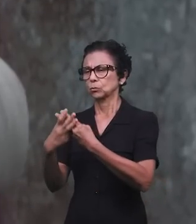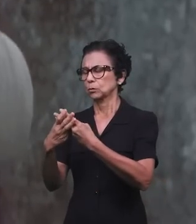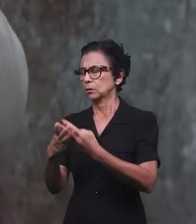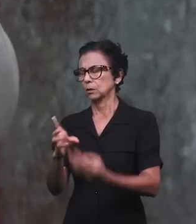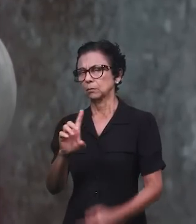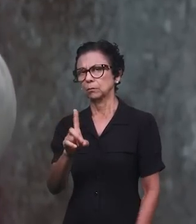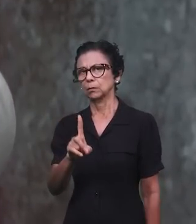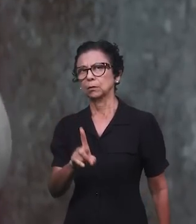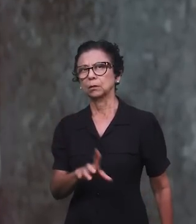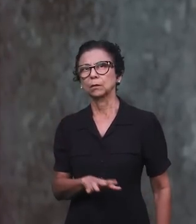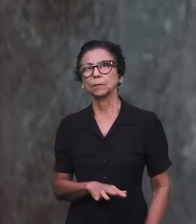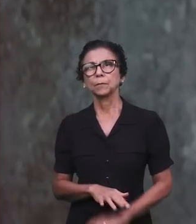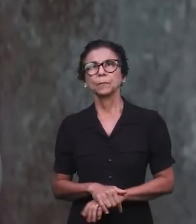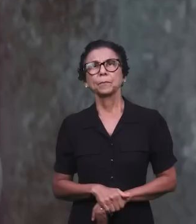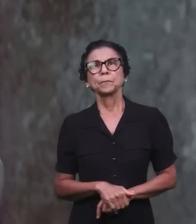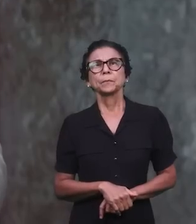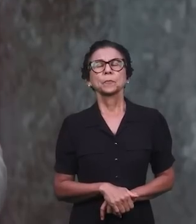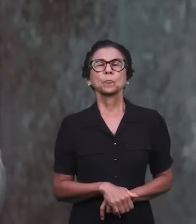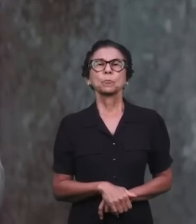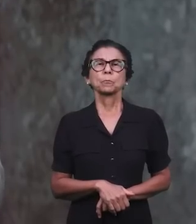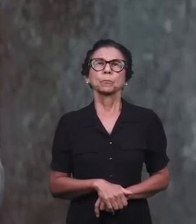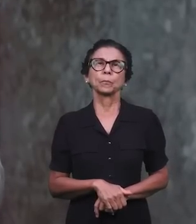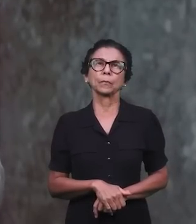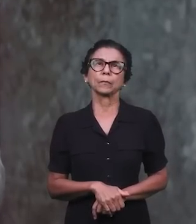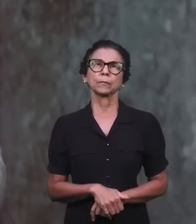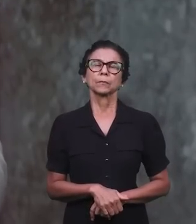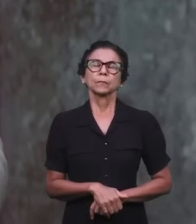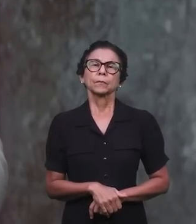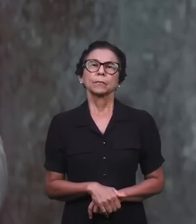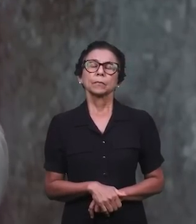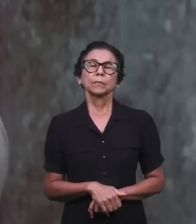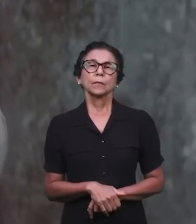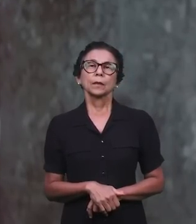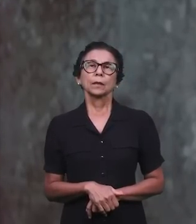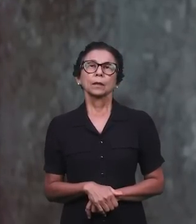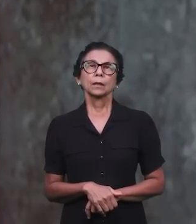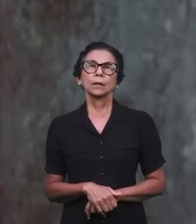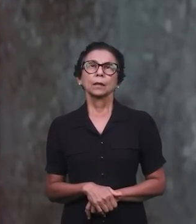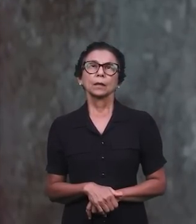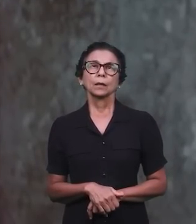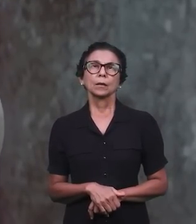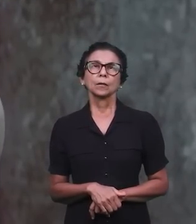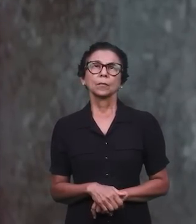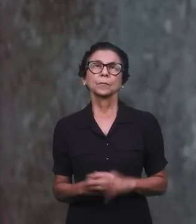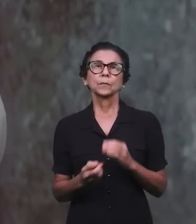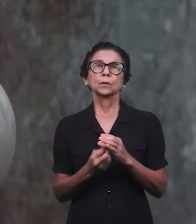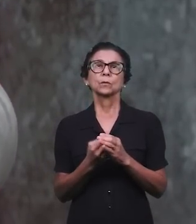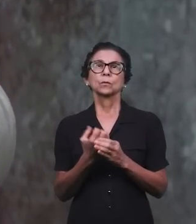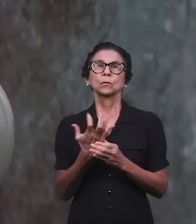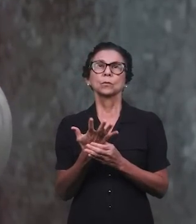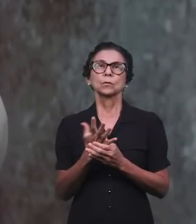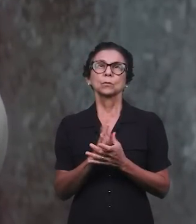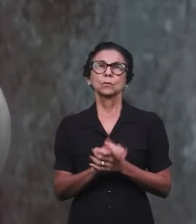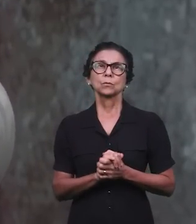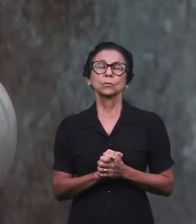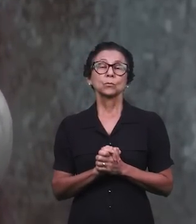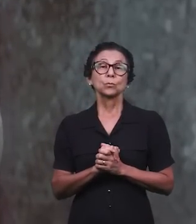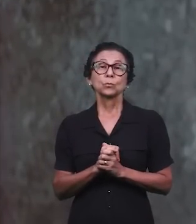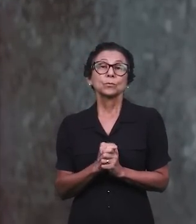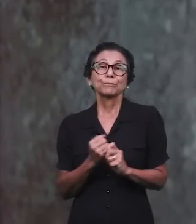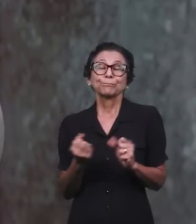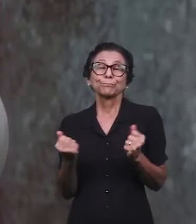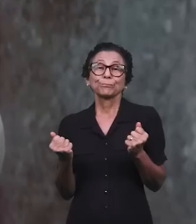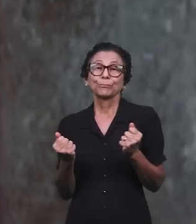sobrevivência, já quase que imediatamente após a instituição do país, mas nasce o Estado judeu, uma coisa